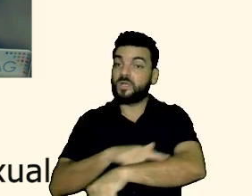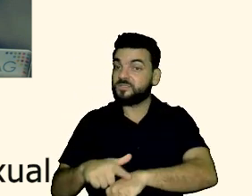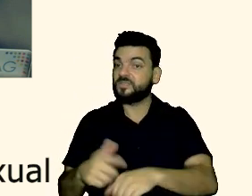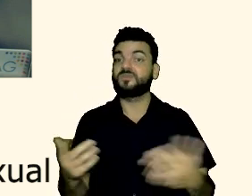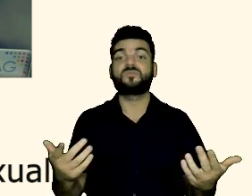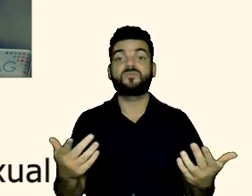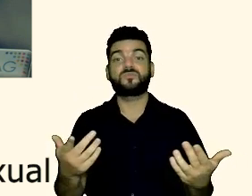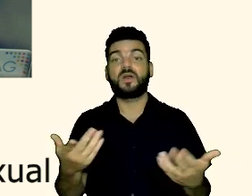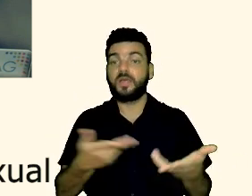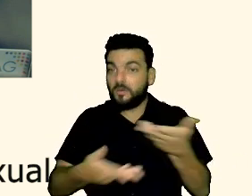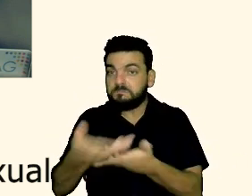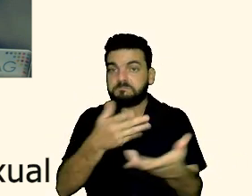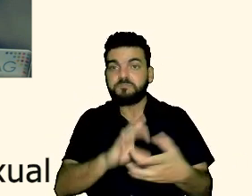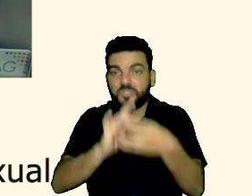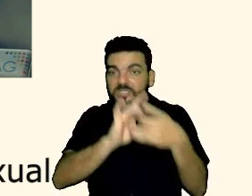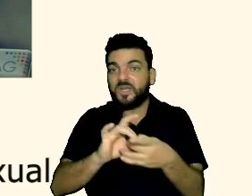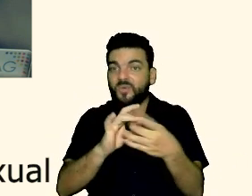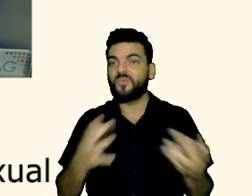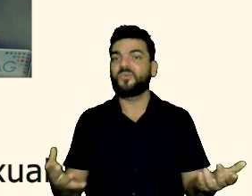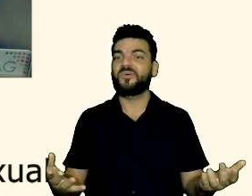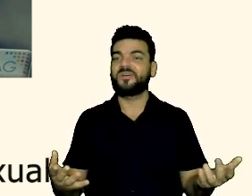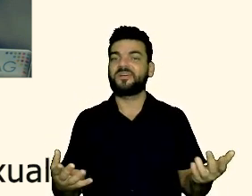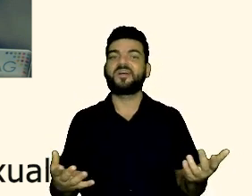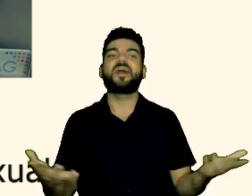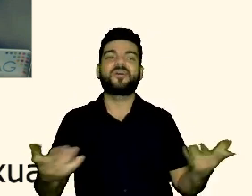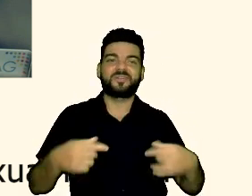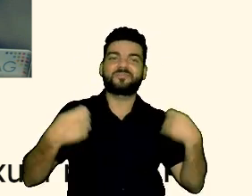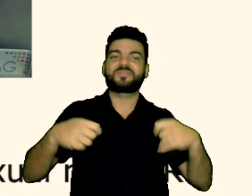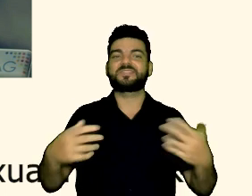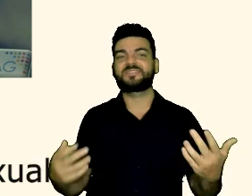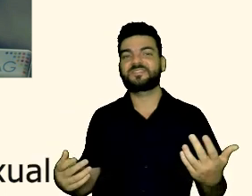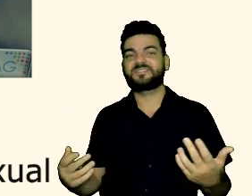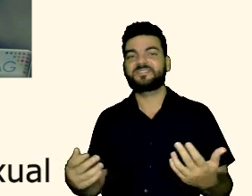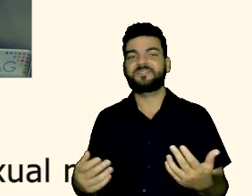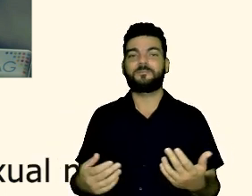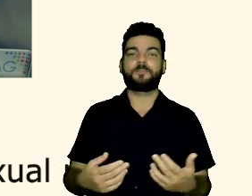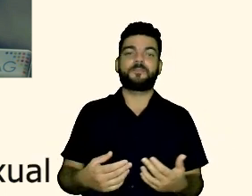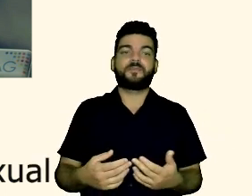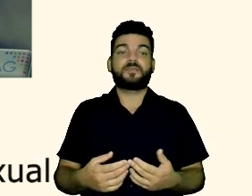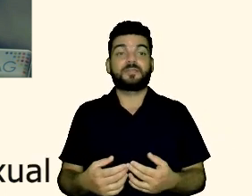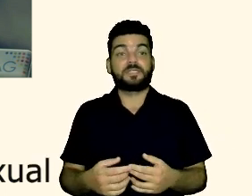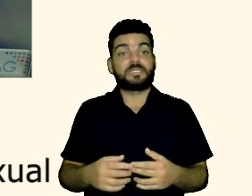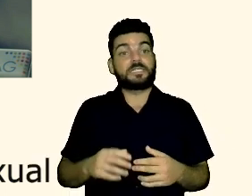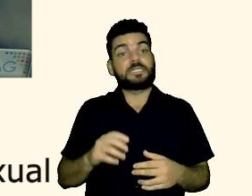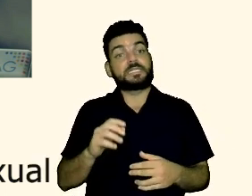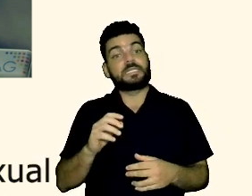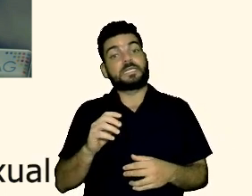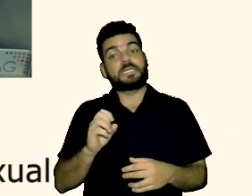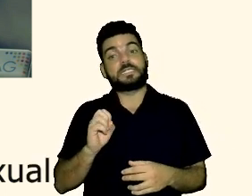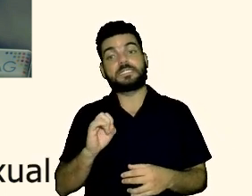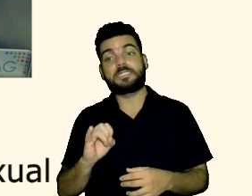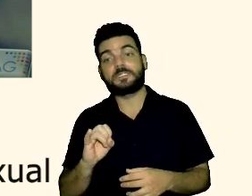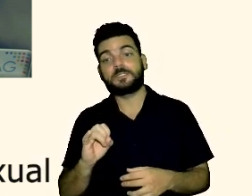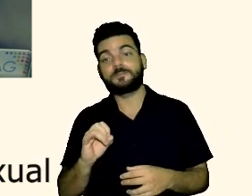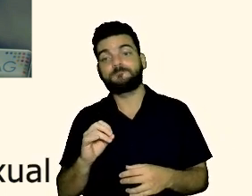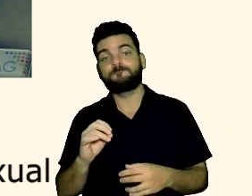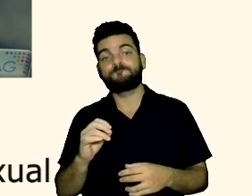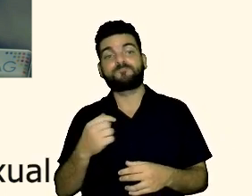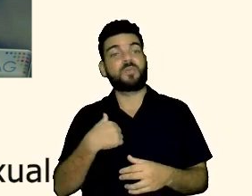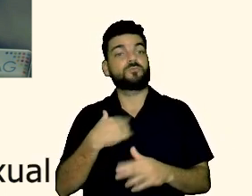trabalho. E a partir do momento que eu sou natural na comunicação, verdadeiro, eu construo a